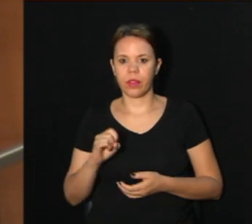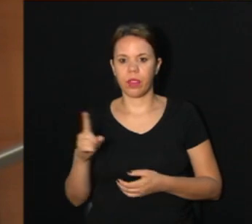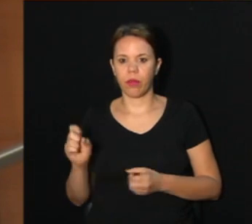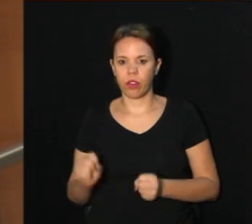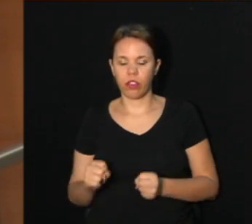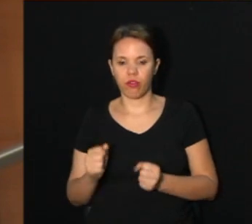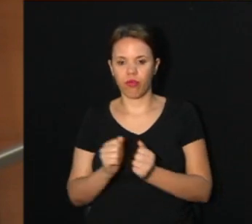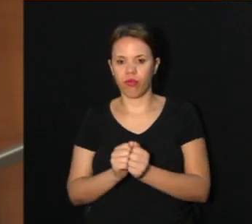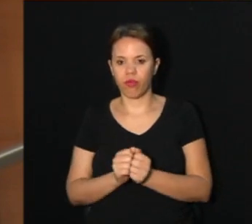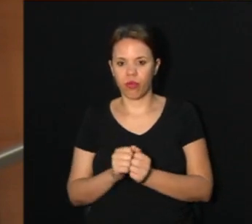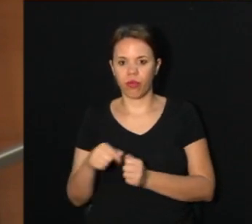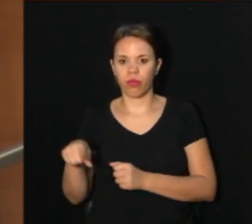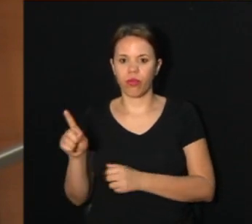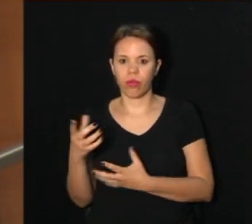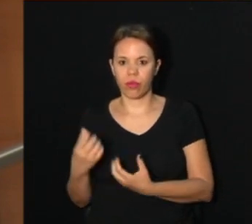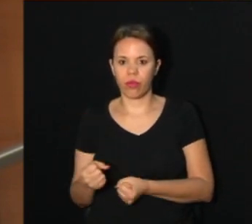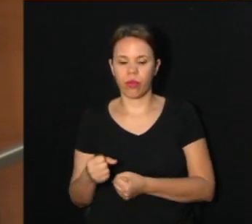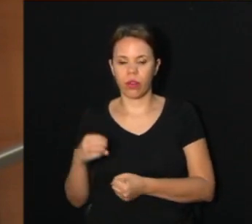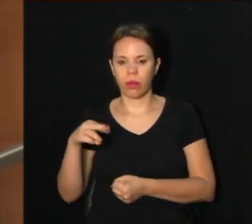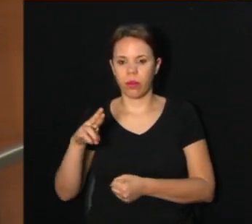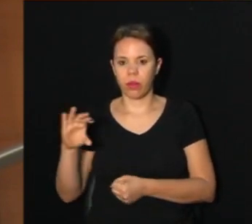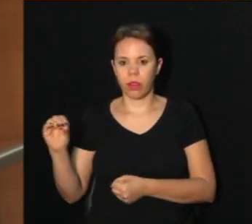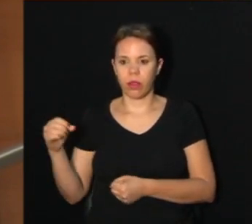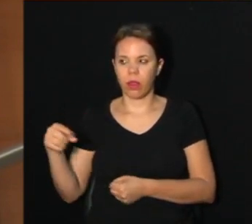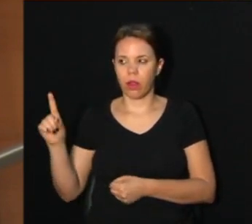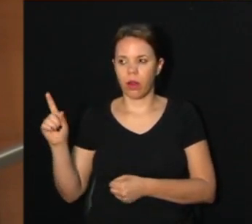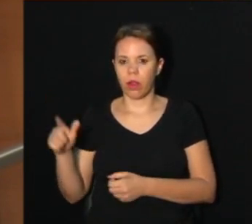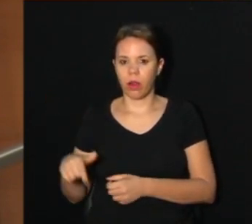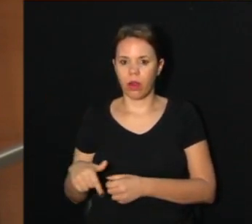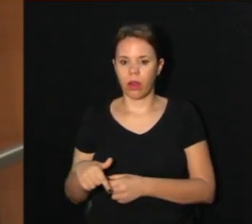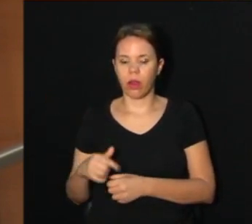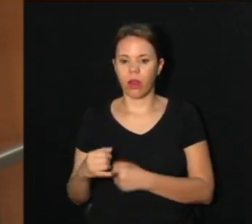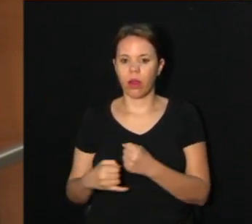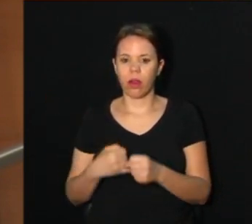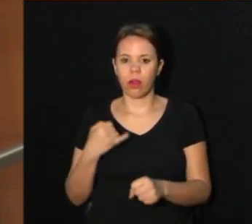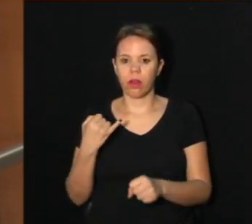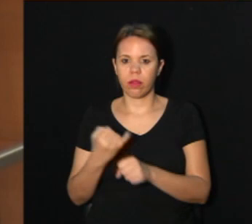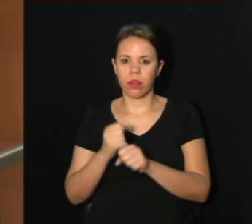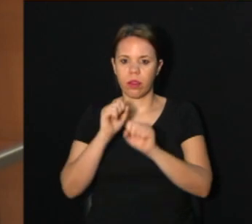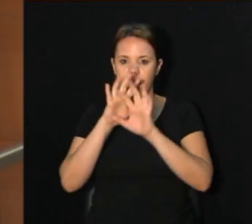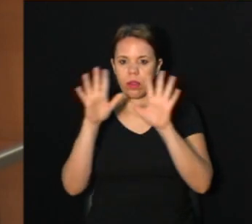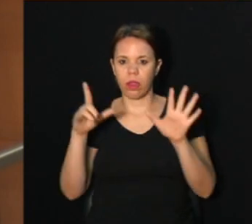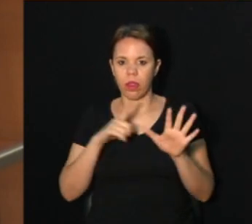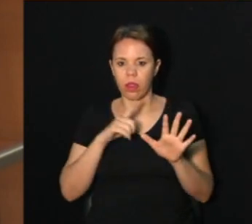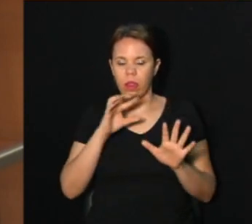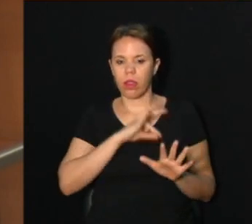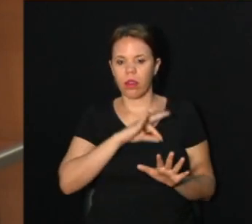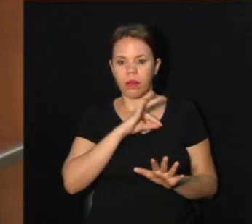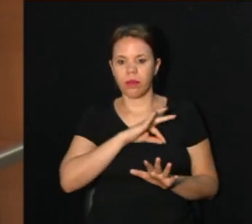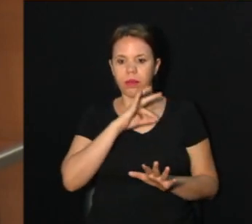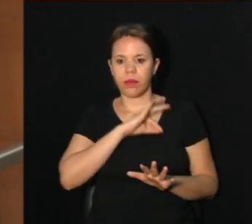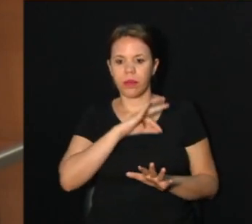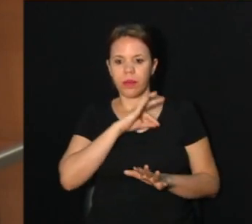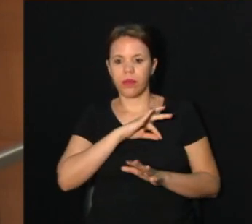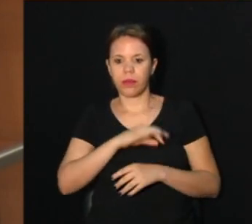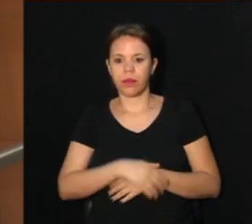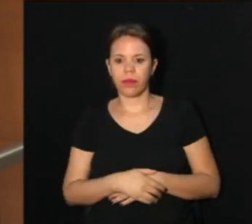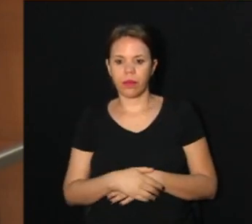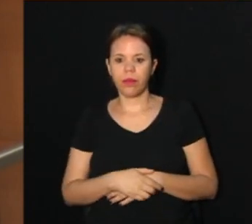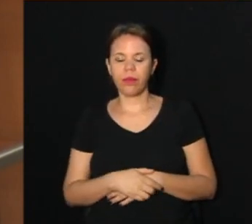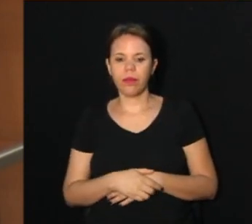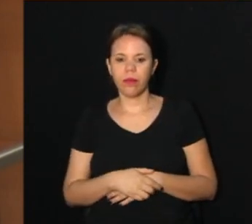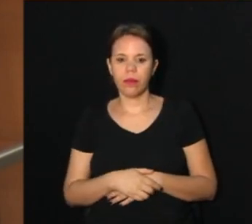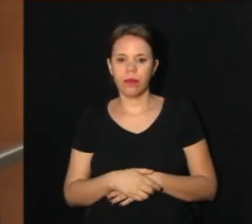junto, nós vamos, secretário, eu, o senhor e o Márcio. Mas lá no portal de transparência tem os salários, acho que por